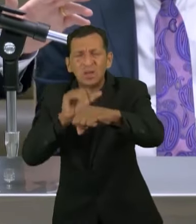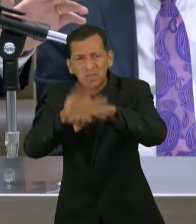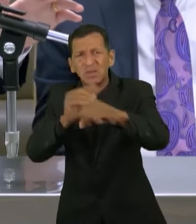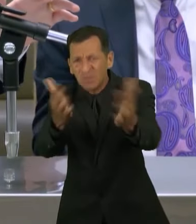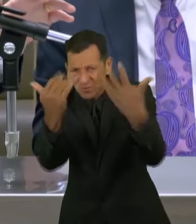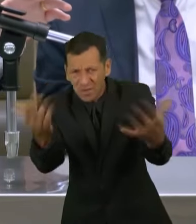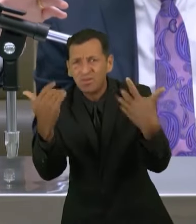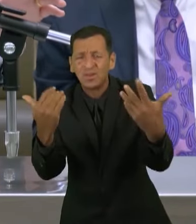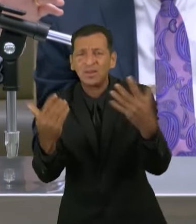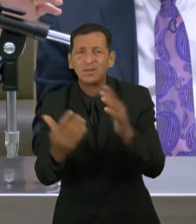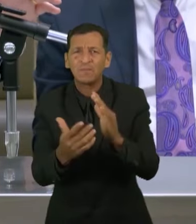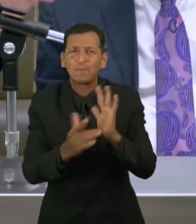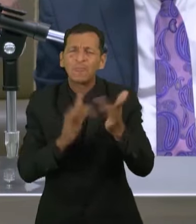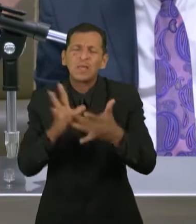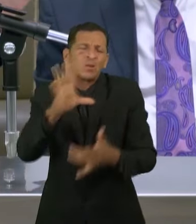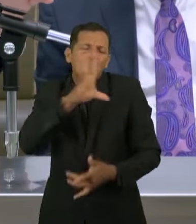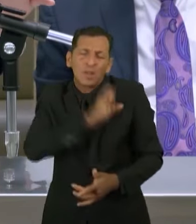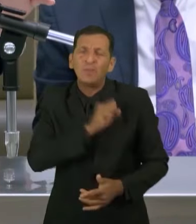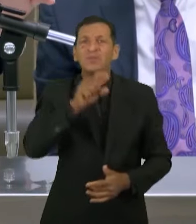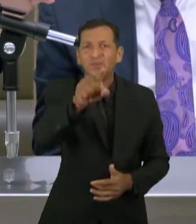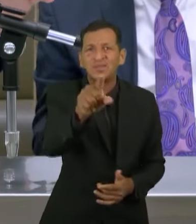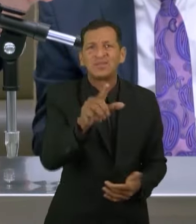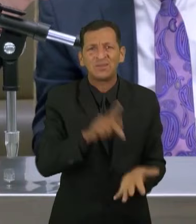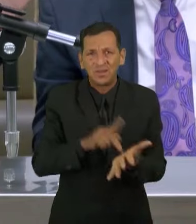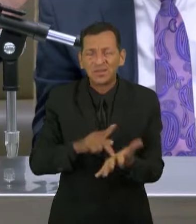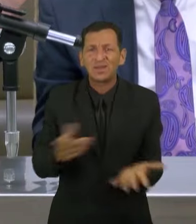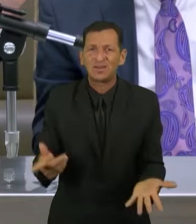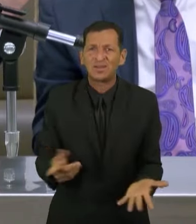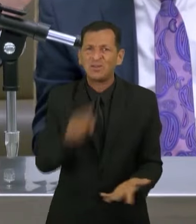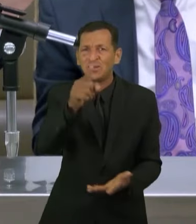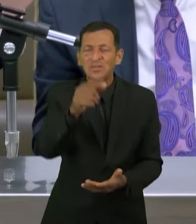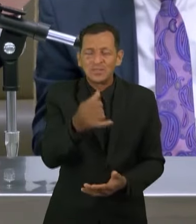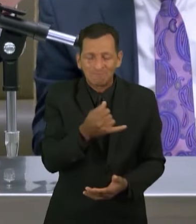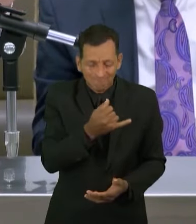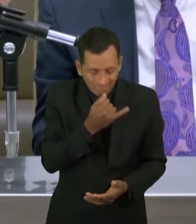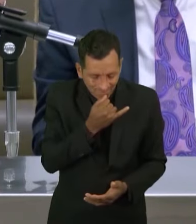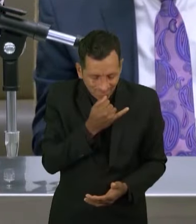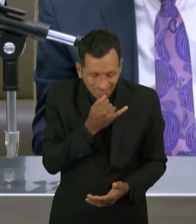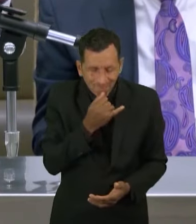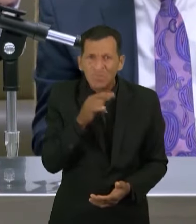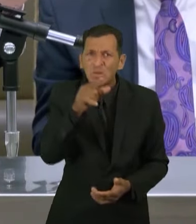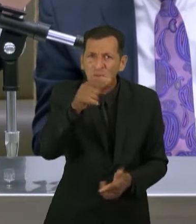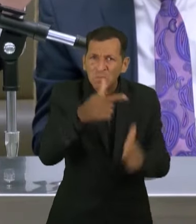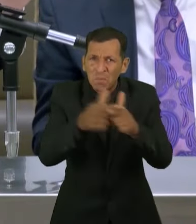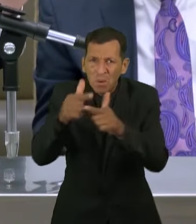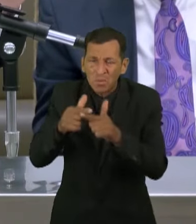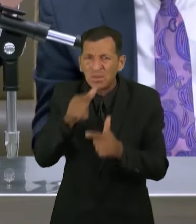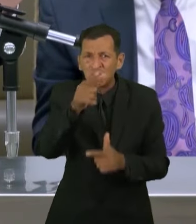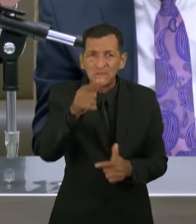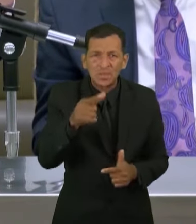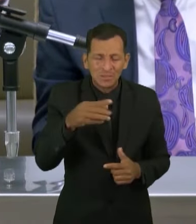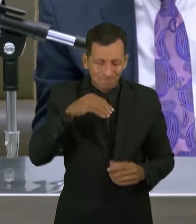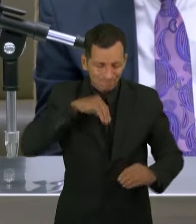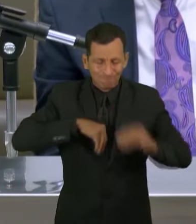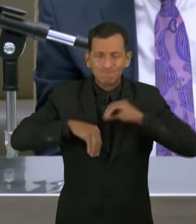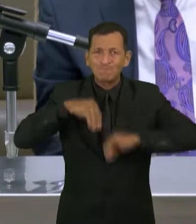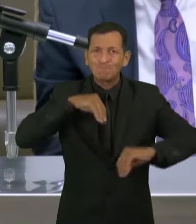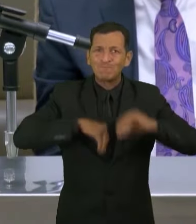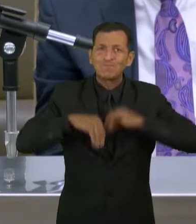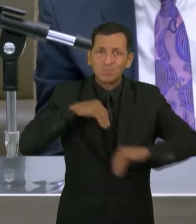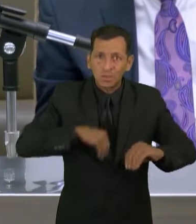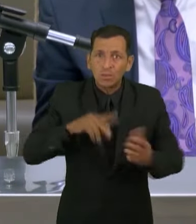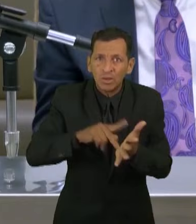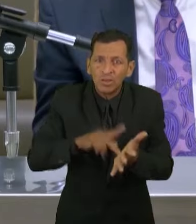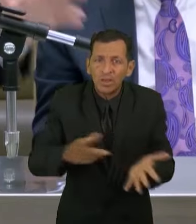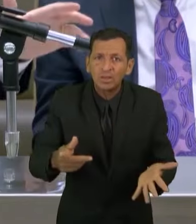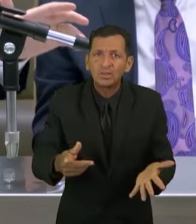oprimidos? Está oprimido? Está precisando de uma cura física? Está precisando de